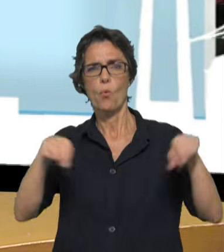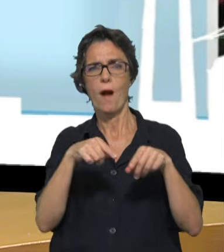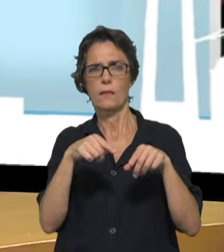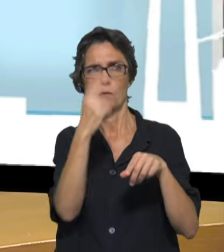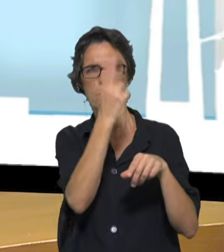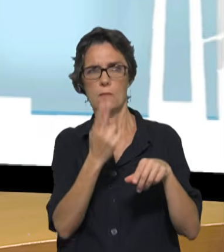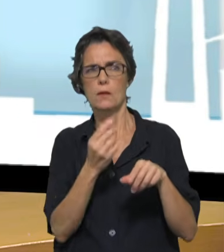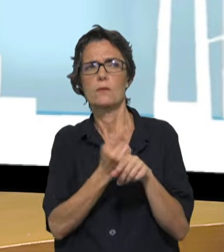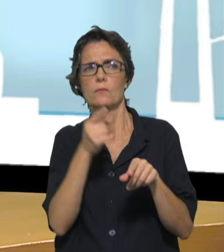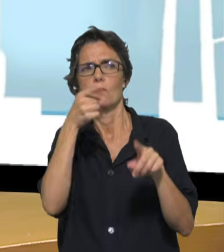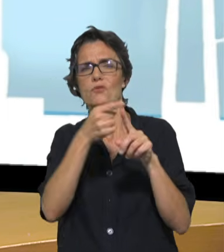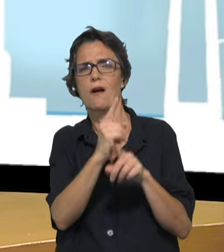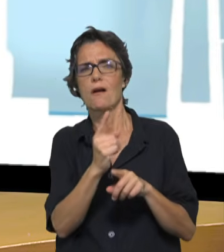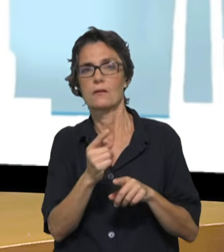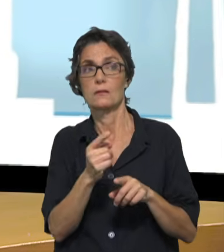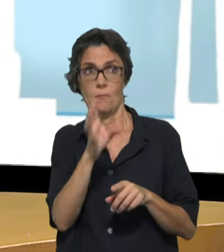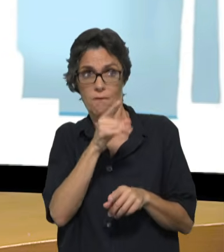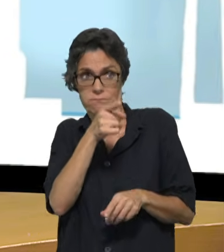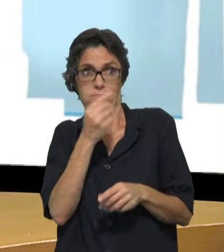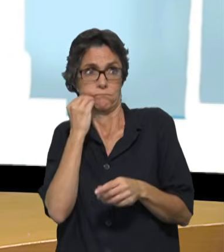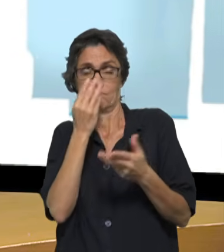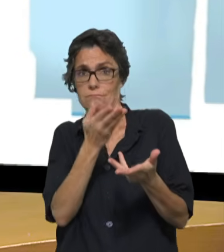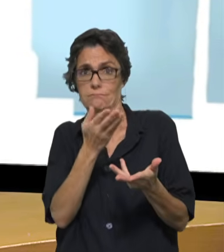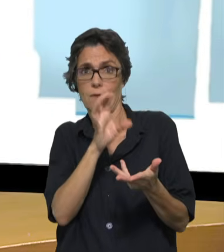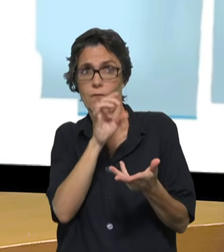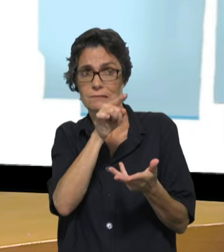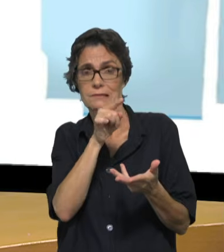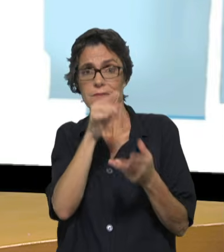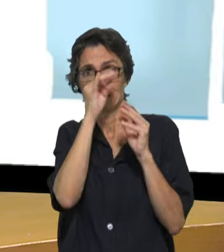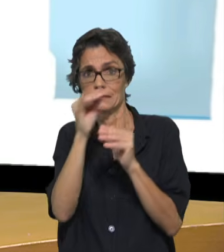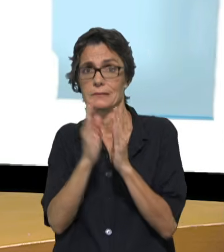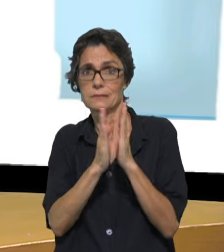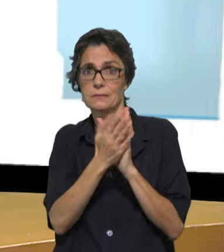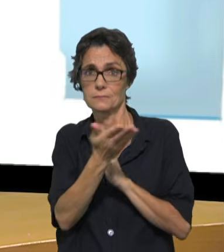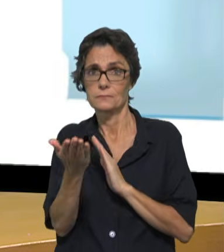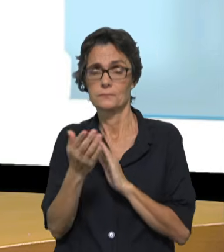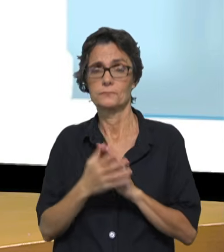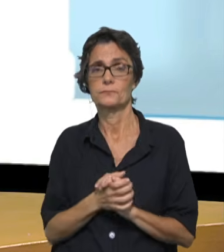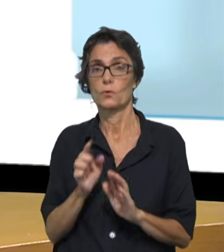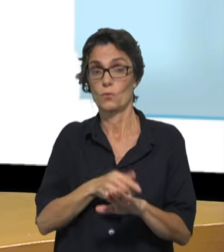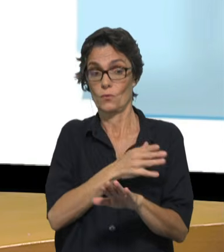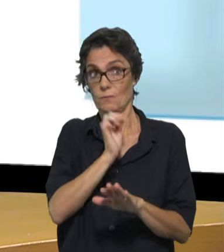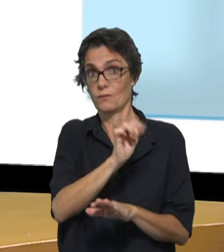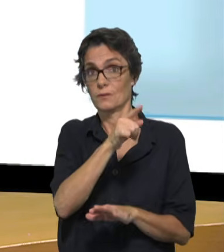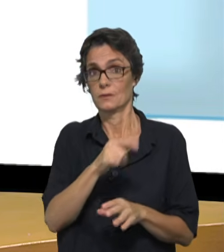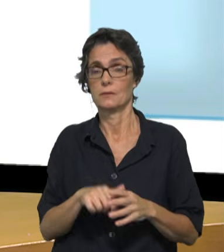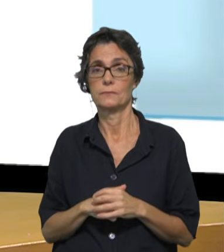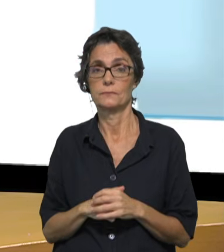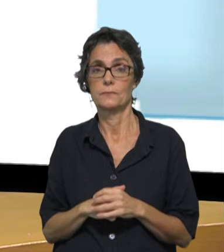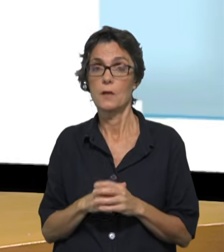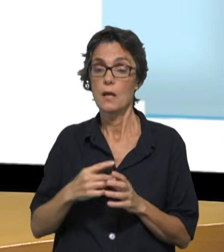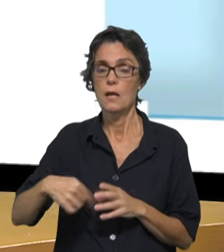Não é, porque era a forma das pessoas de se catequizarem naquela altura, naquela época. E nós hoje em dia quase que